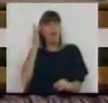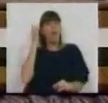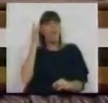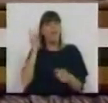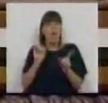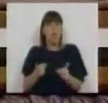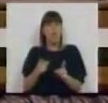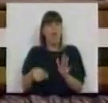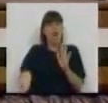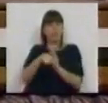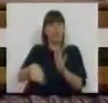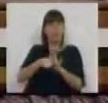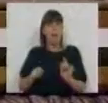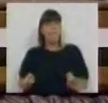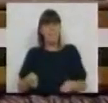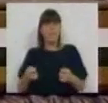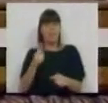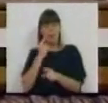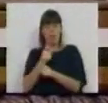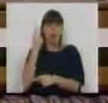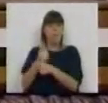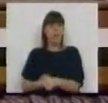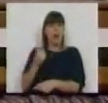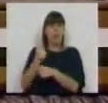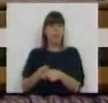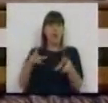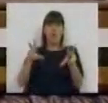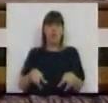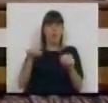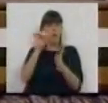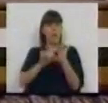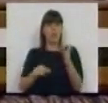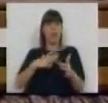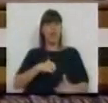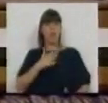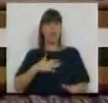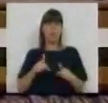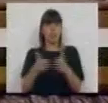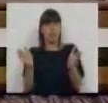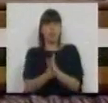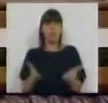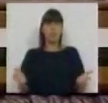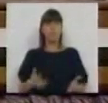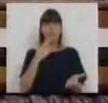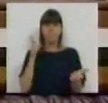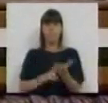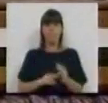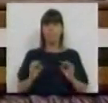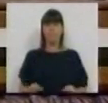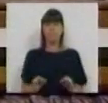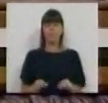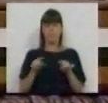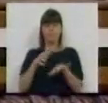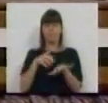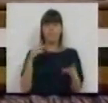facilitar as pressões e as chantagens dos mesmos de sempre, dos que nunca desistirão de ser donos disto tudo. A verdade é que há